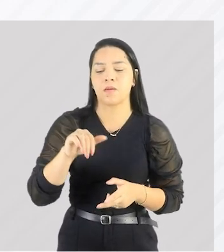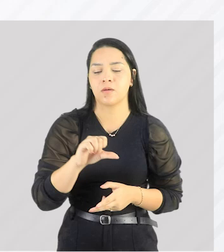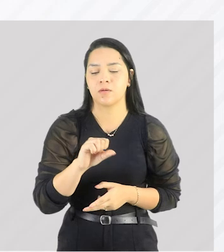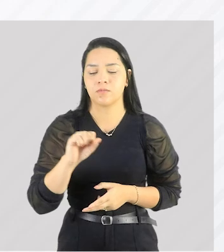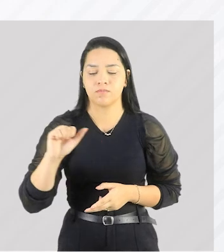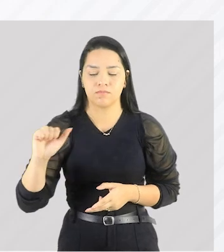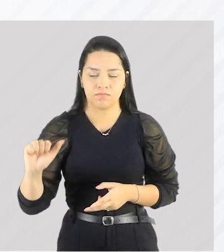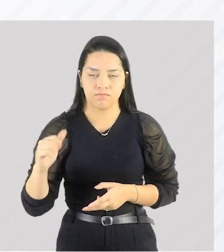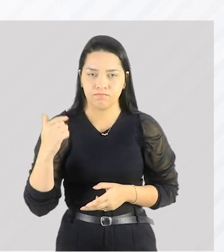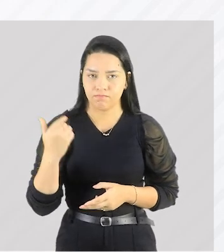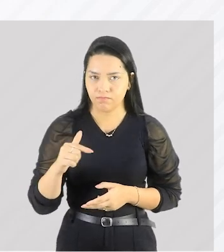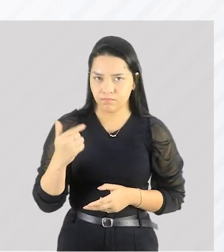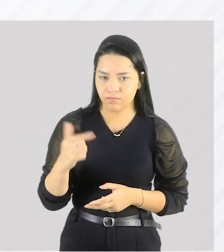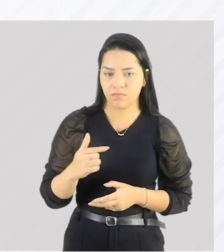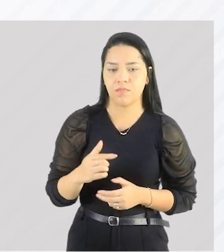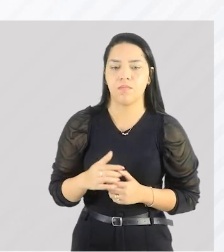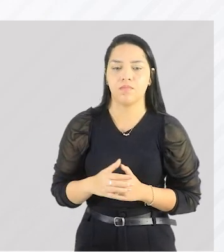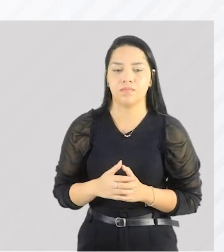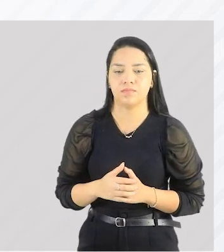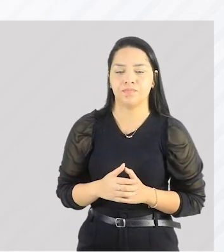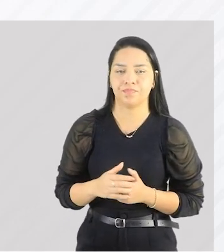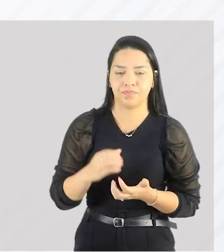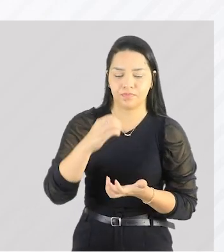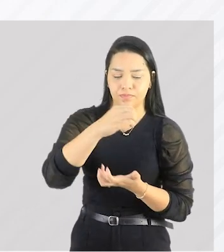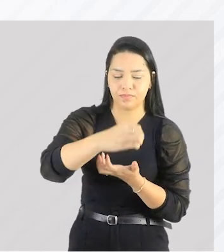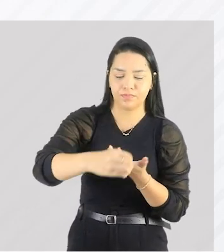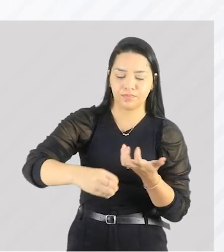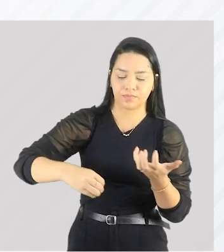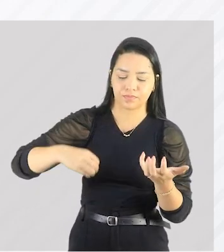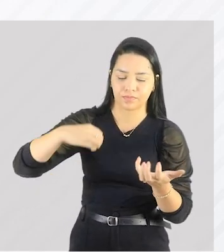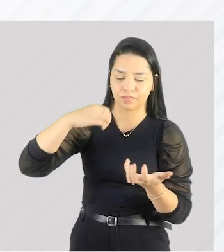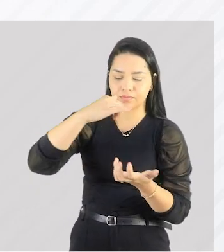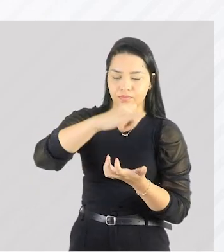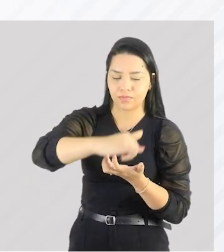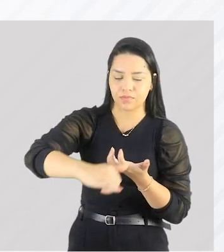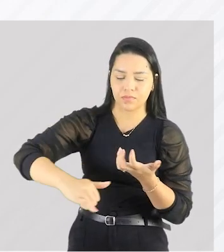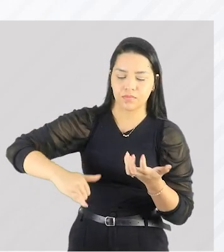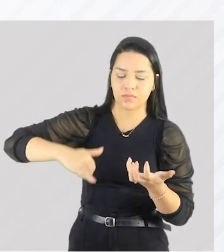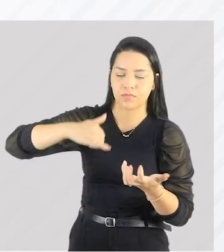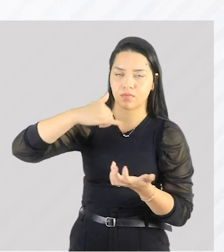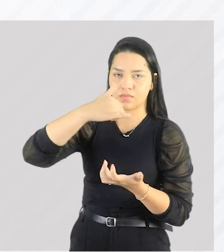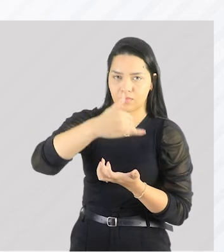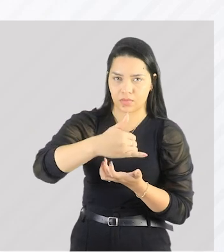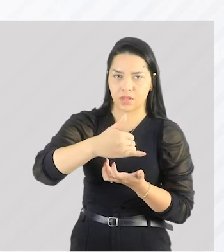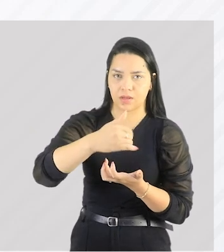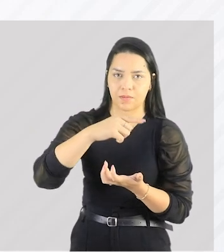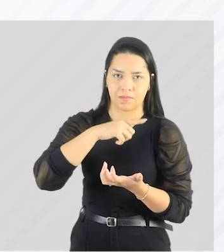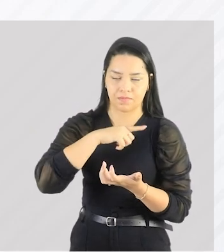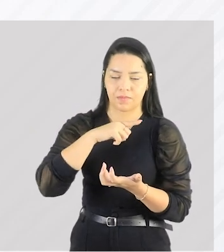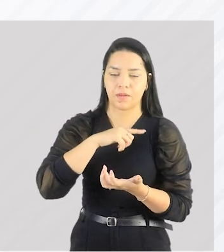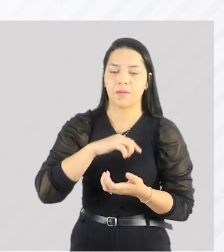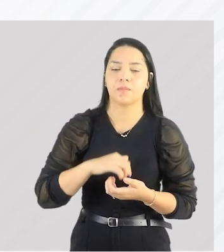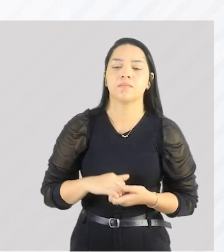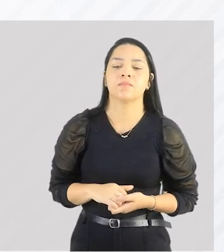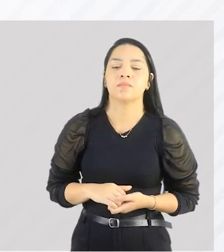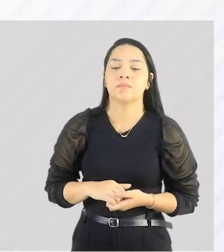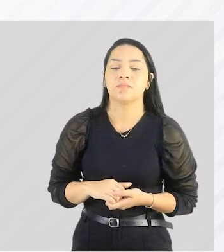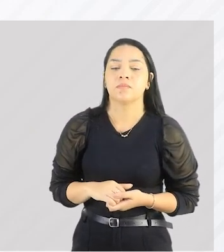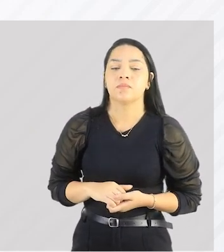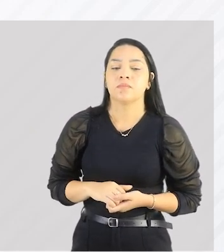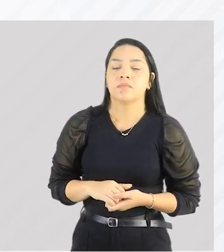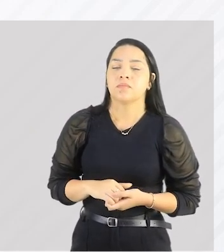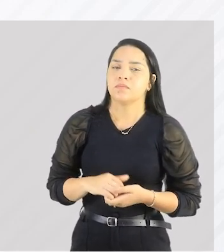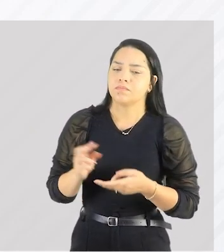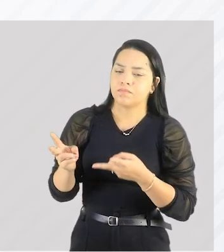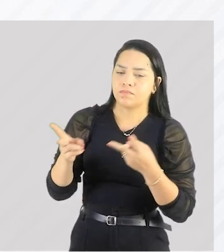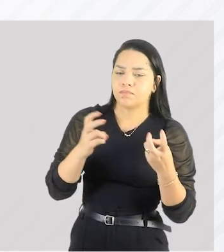M2 são as massas dos objetos. Dzinho é a distância entre eles. G é a